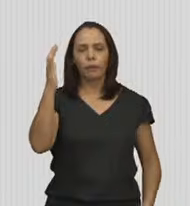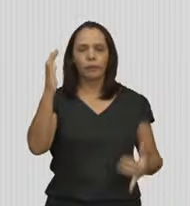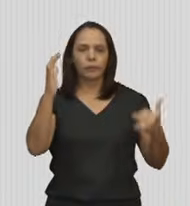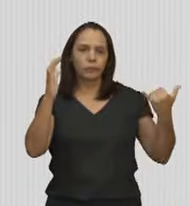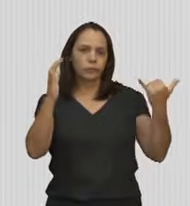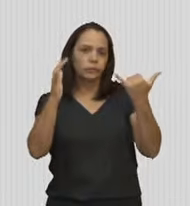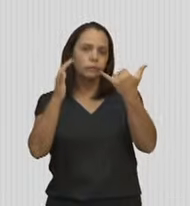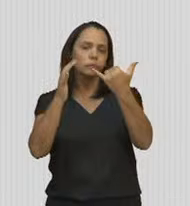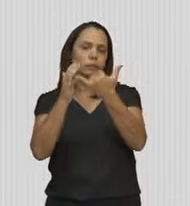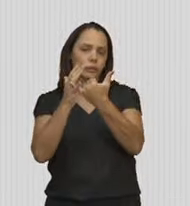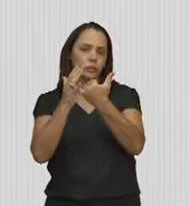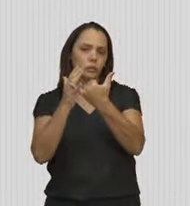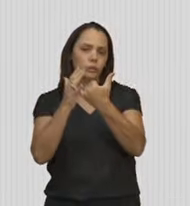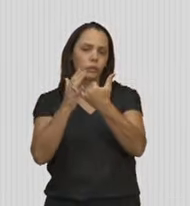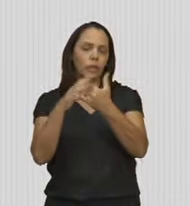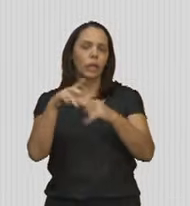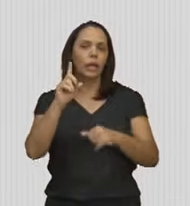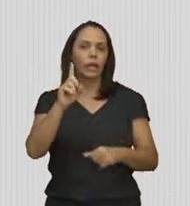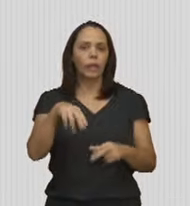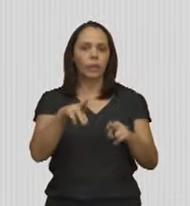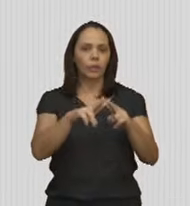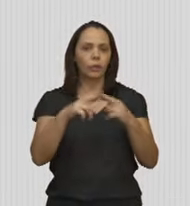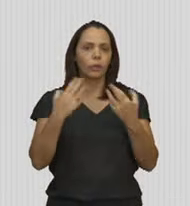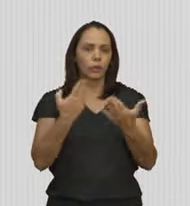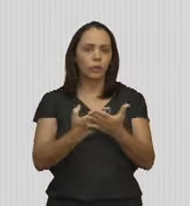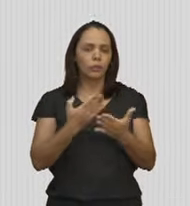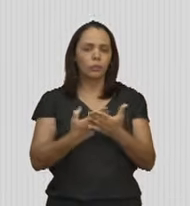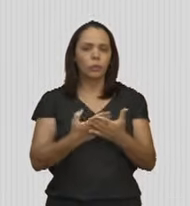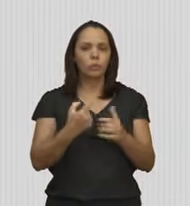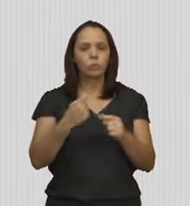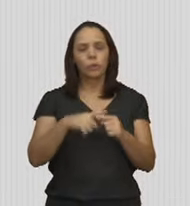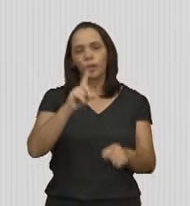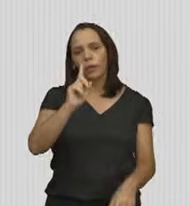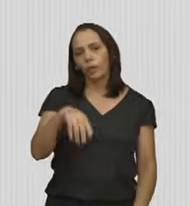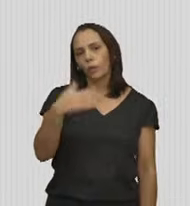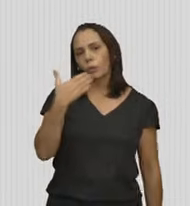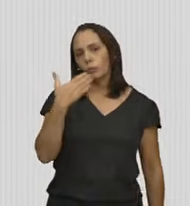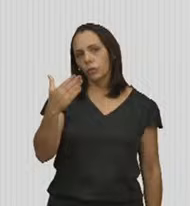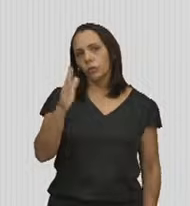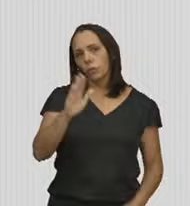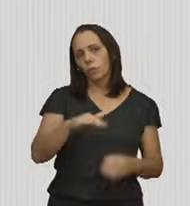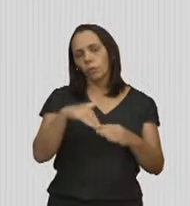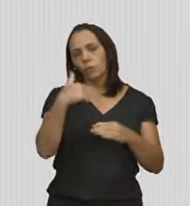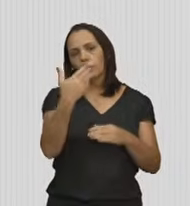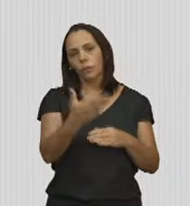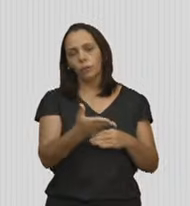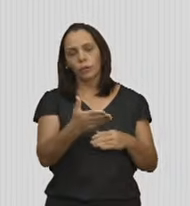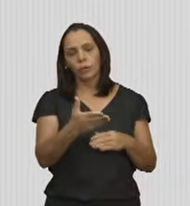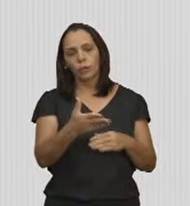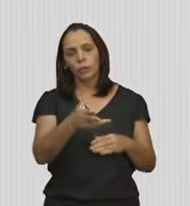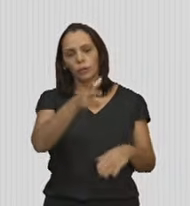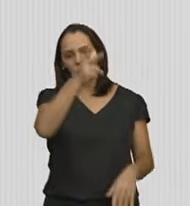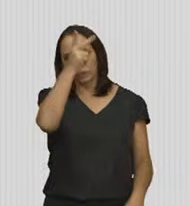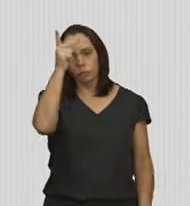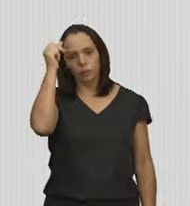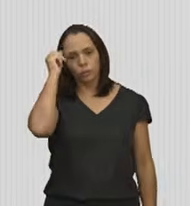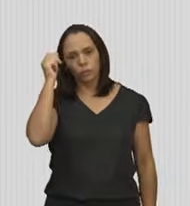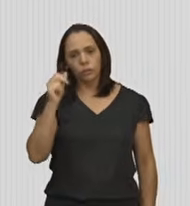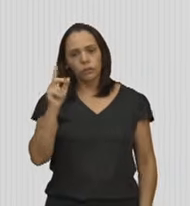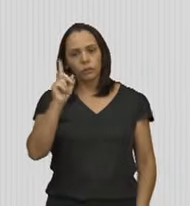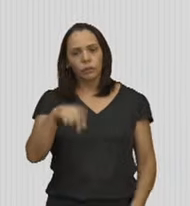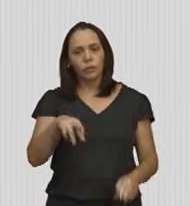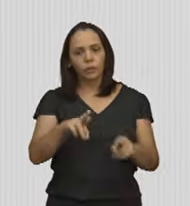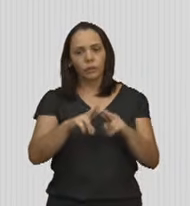fiação elétrica da EDP, aí é um requerimento, que é quando é uma solicitação para fora da administração municipal. A gente manda esse